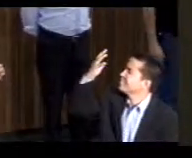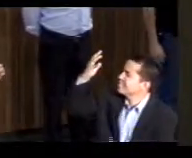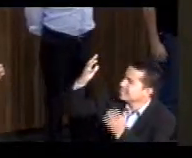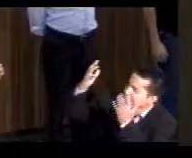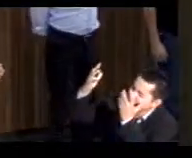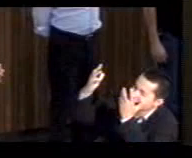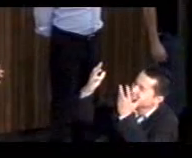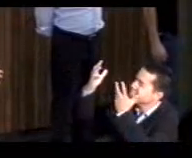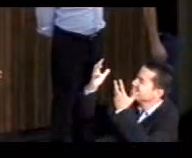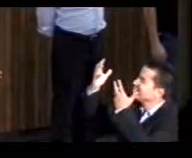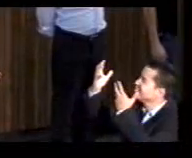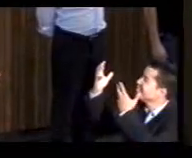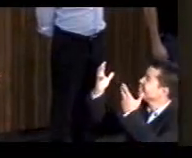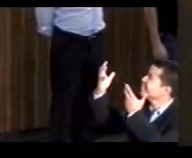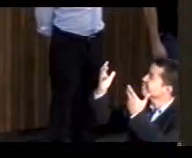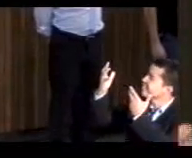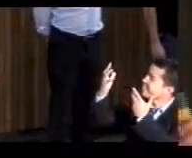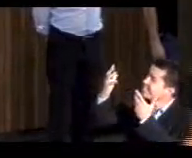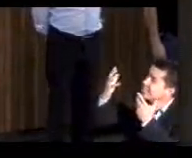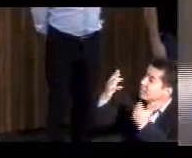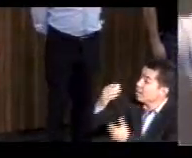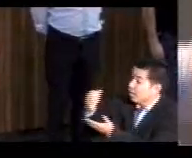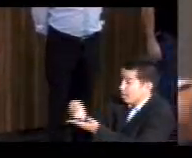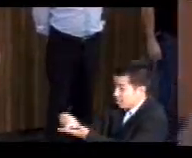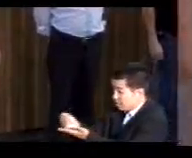Maravilhosa graça. Só vocês.